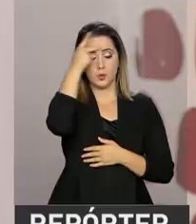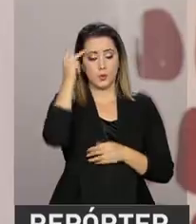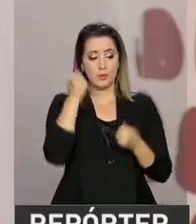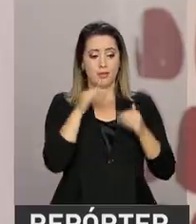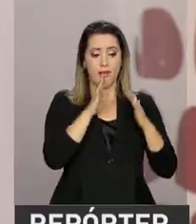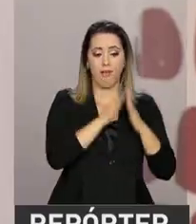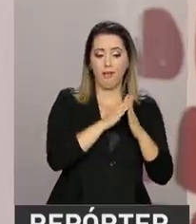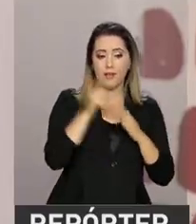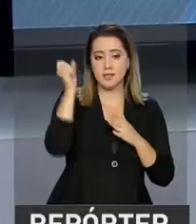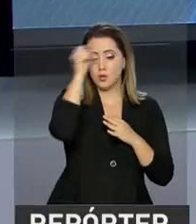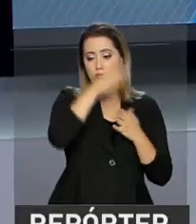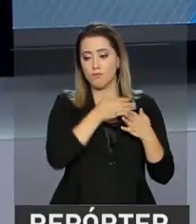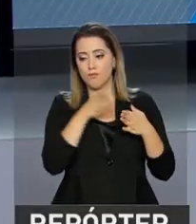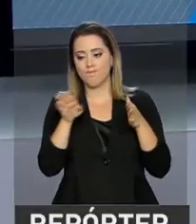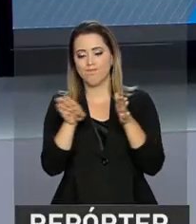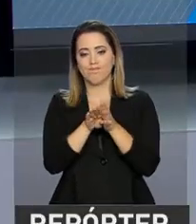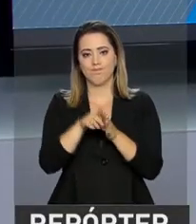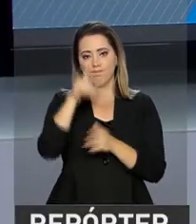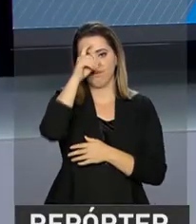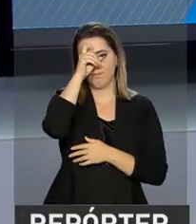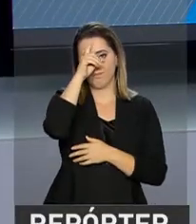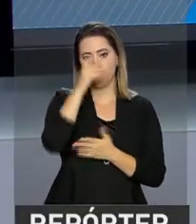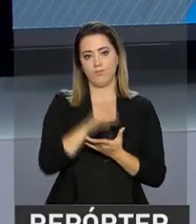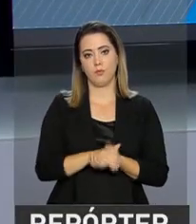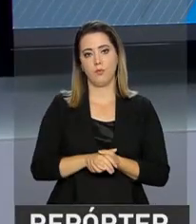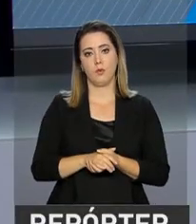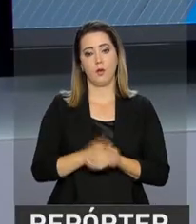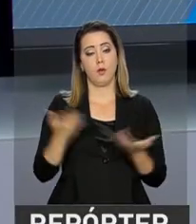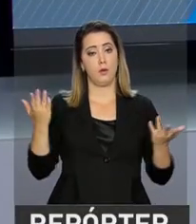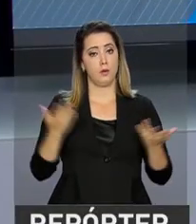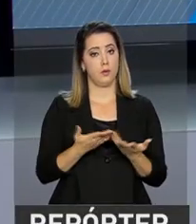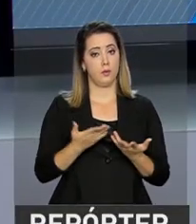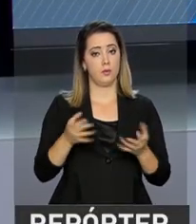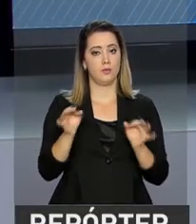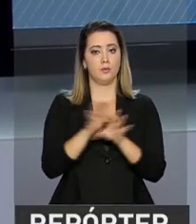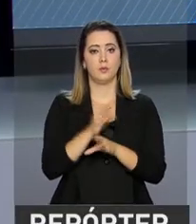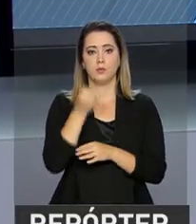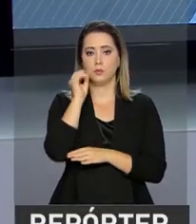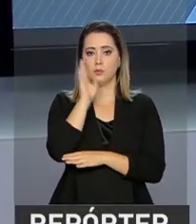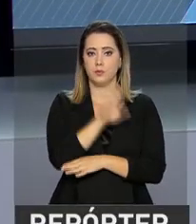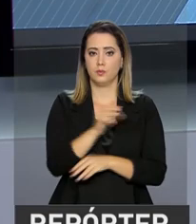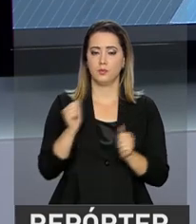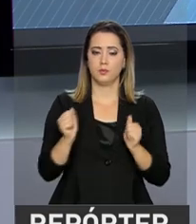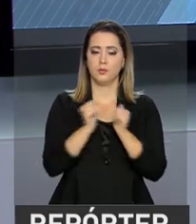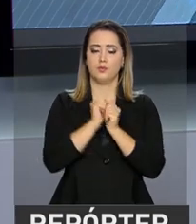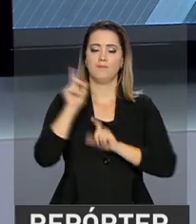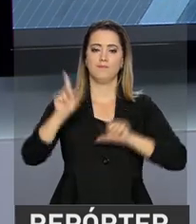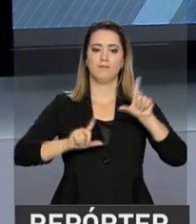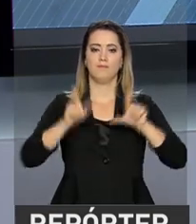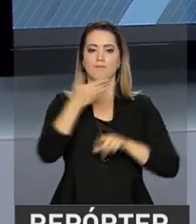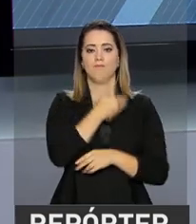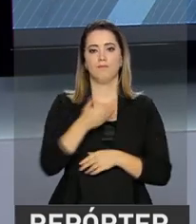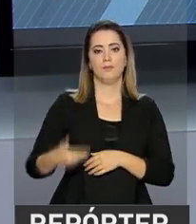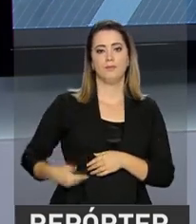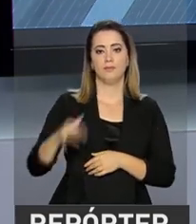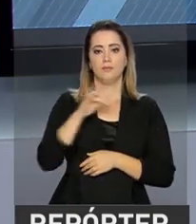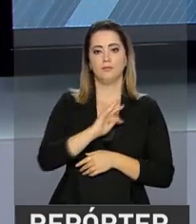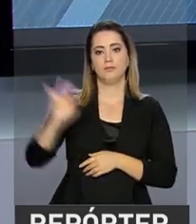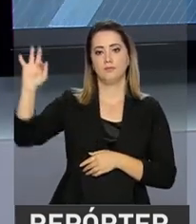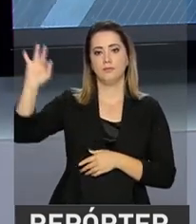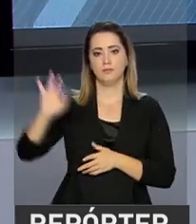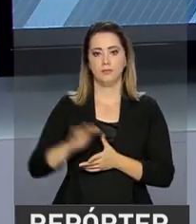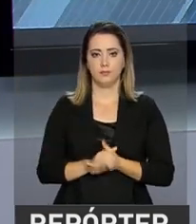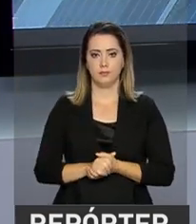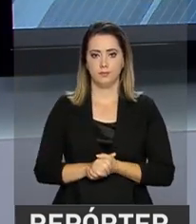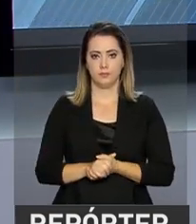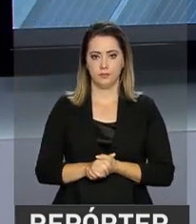de carro esta edição termina aqui uma boa tarde pra você continue com a gente aqui na nbr a tv